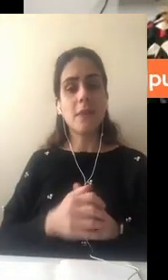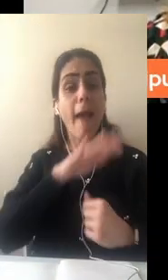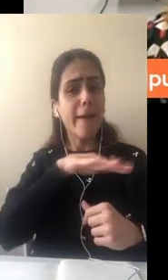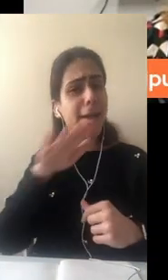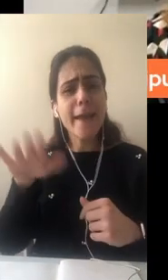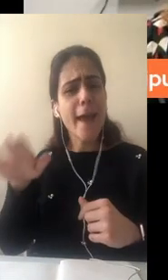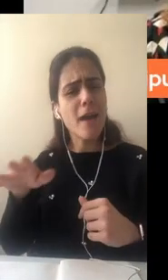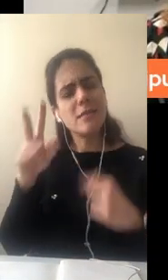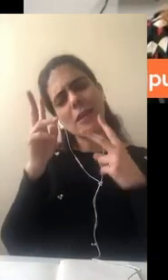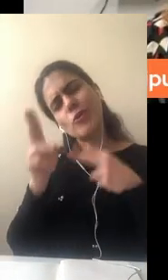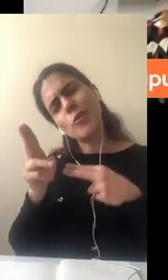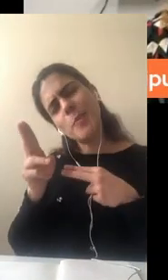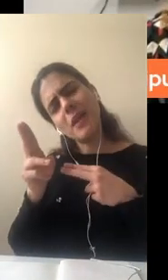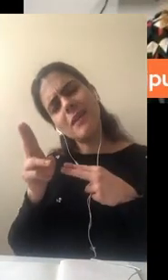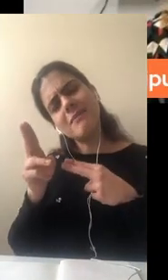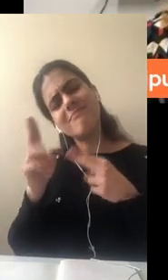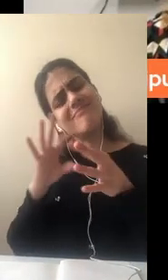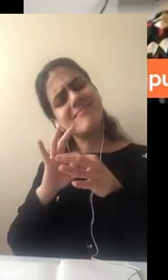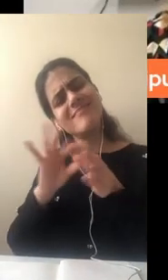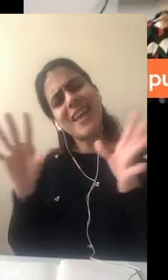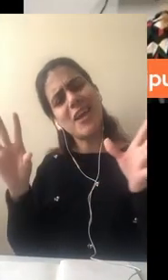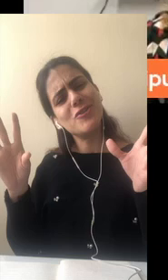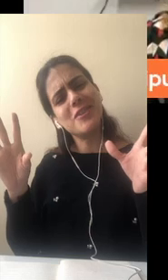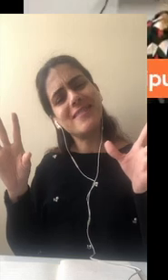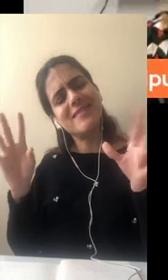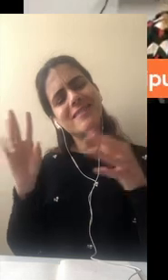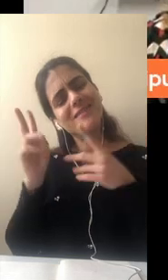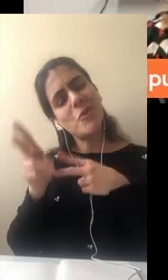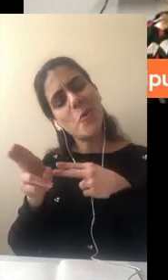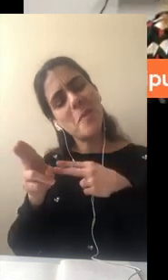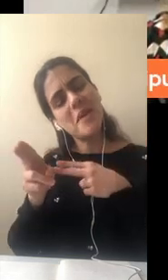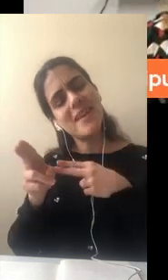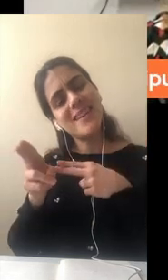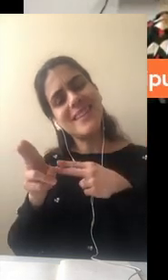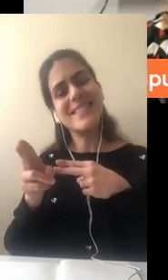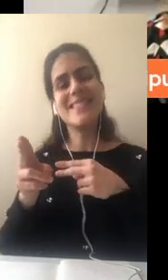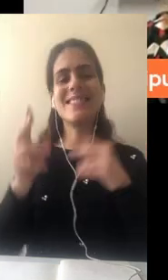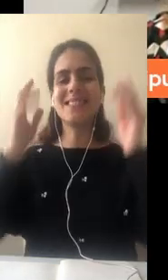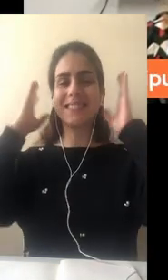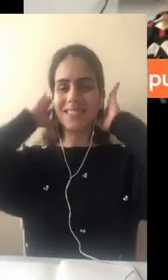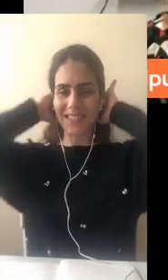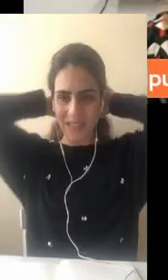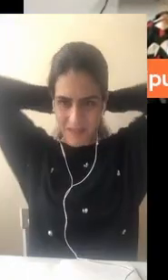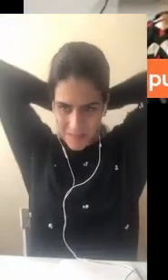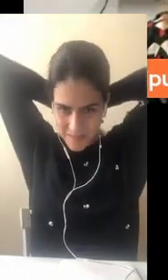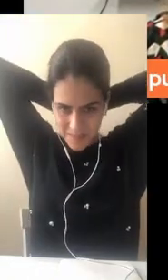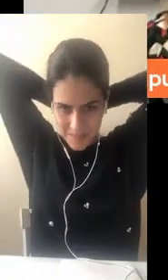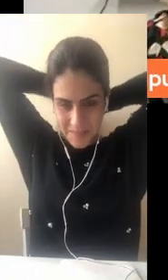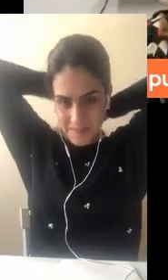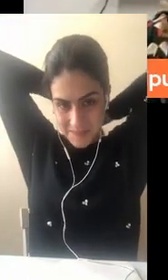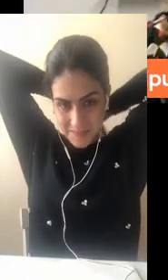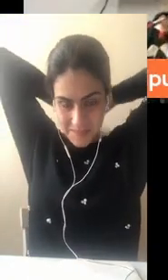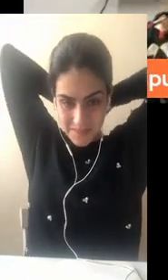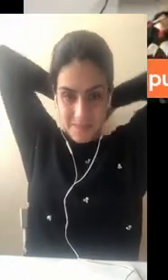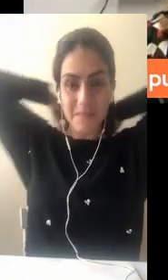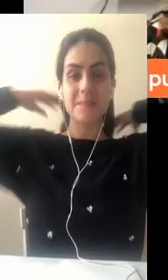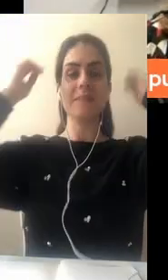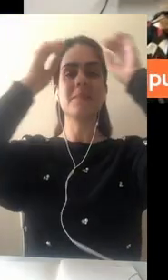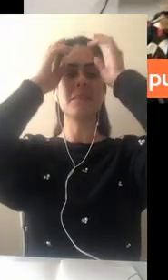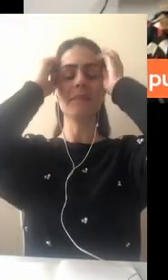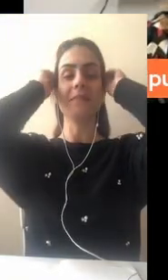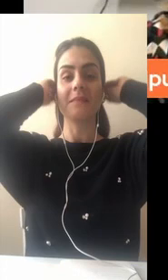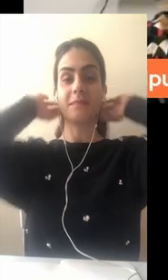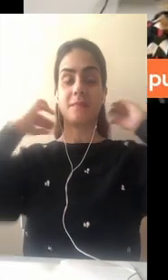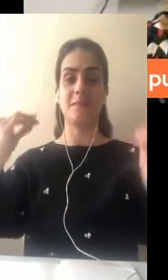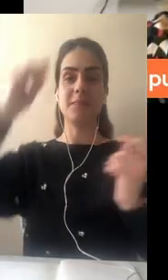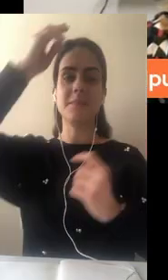acorda. Não acorda. Não Faça é uma programação, né? Saia e daí... de mãe e filho, mãe e filha.